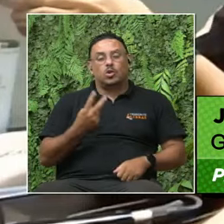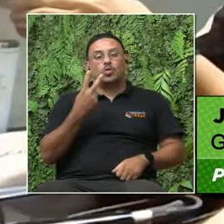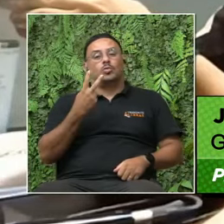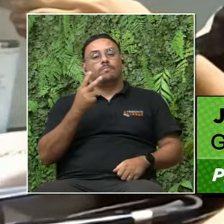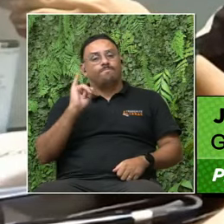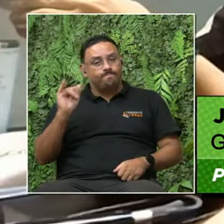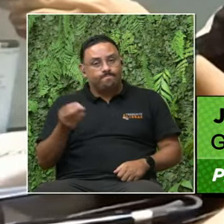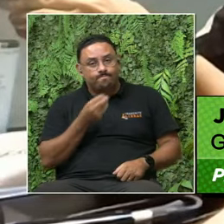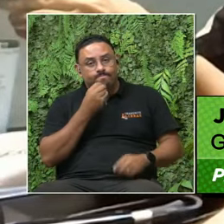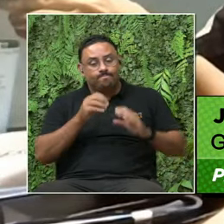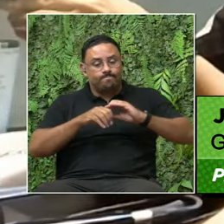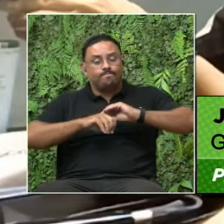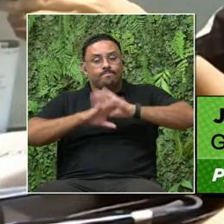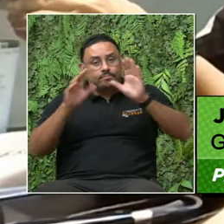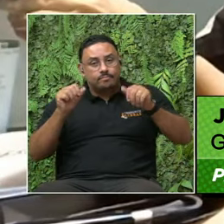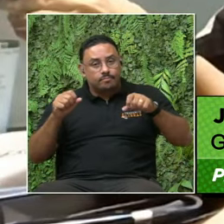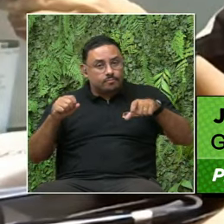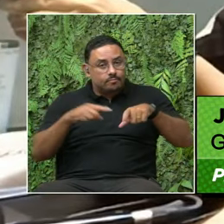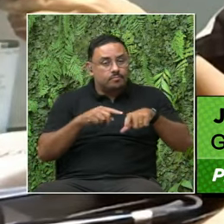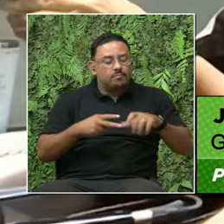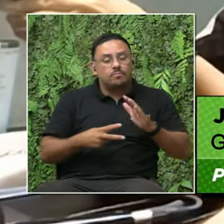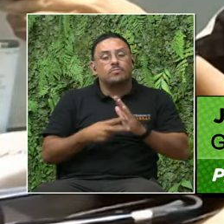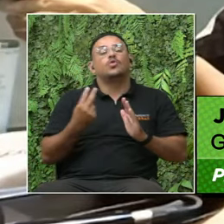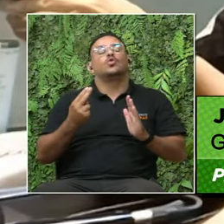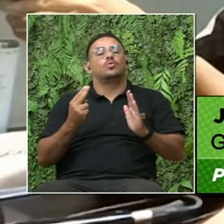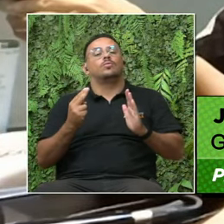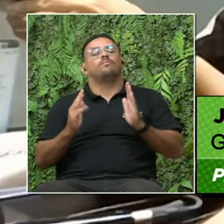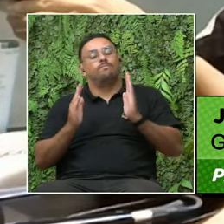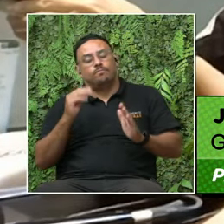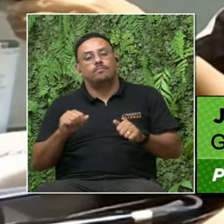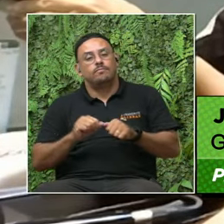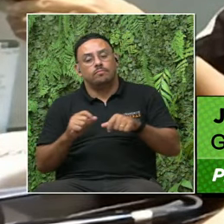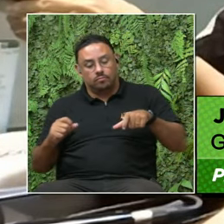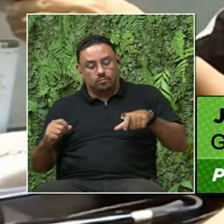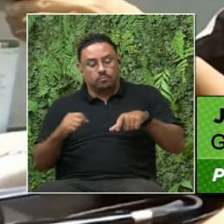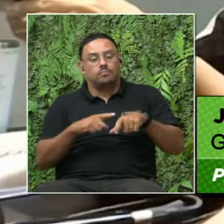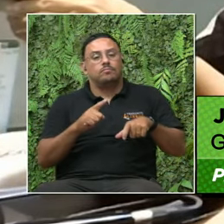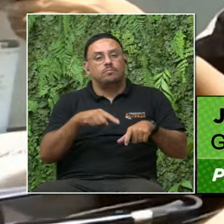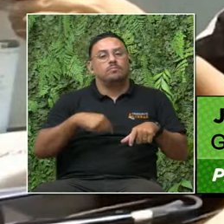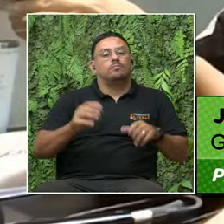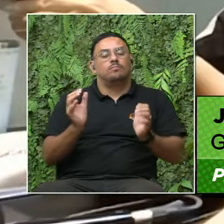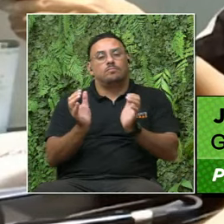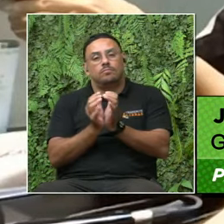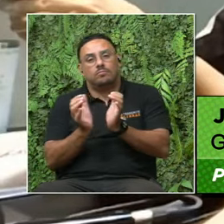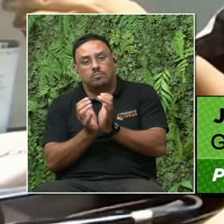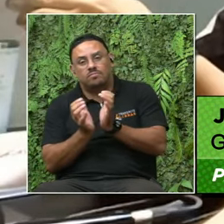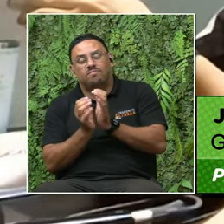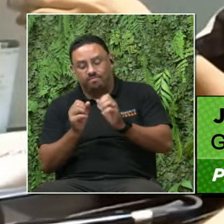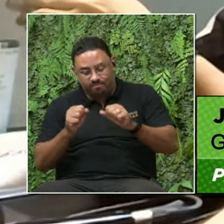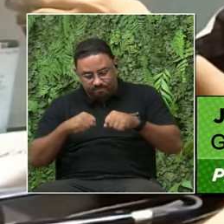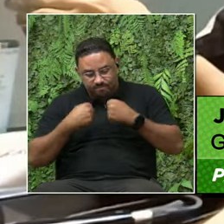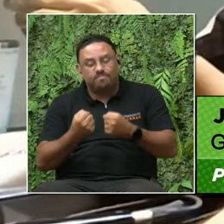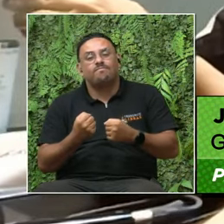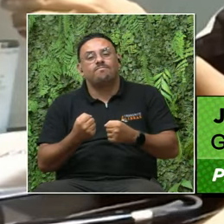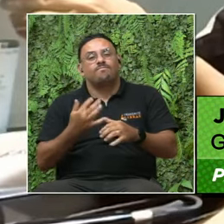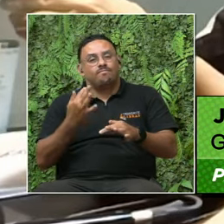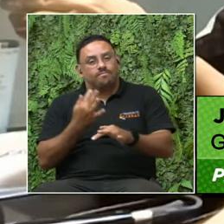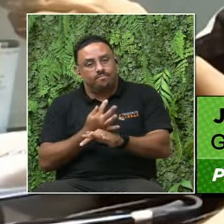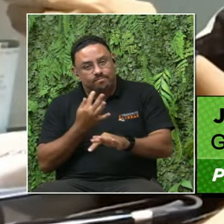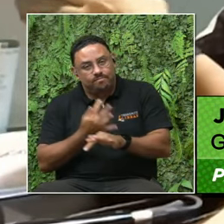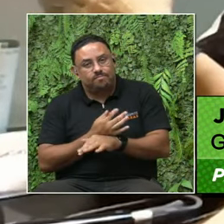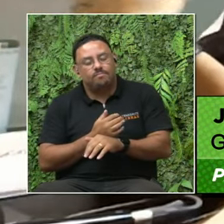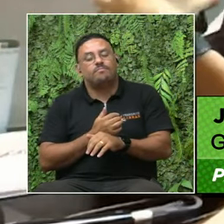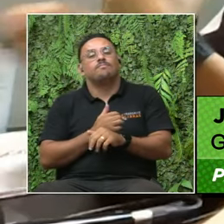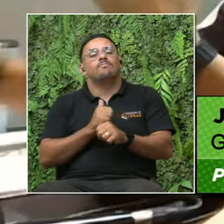Clara de gols acabamos não não concluindo segundo tempo eles acabaram sendo muito felizes fizeram o primeiro gol ali mas nossa equipe é equipe Cascuda qualificada de grande jogadores